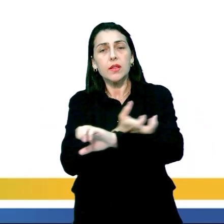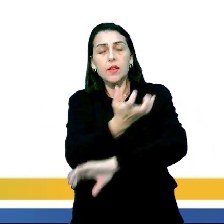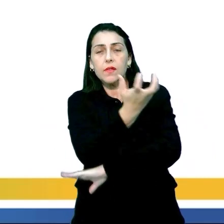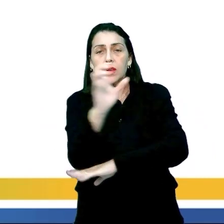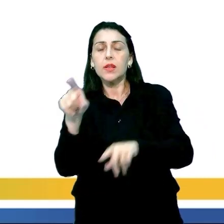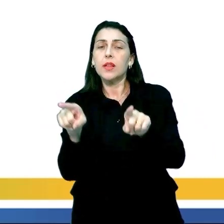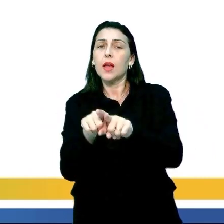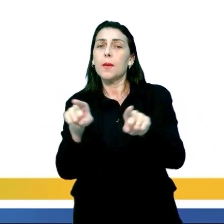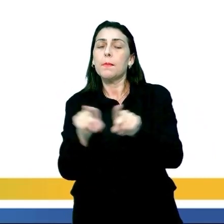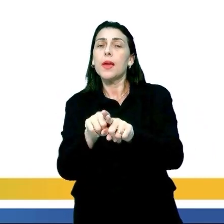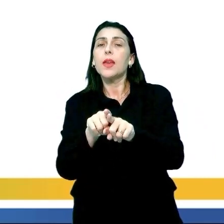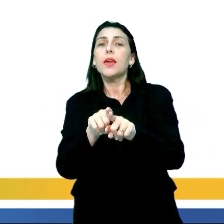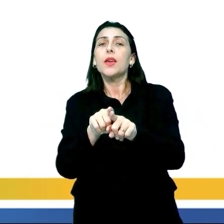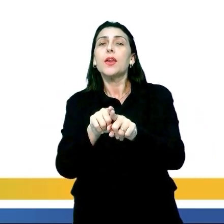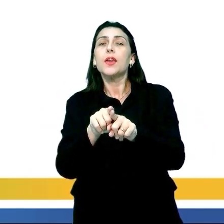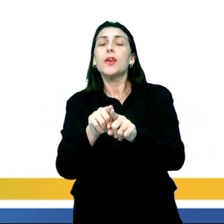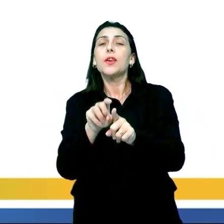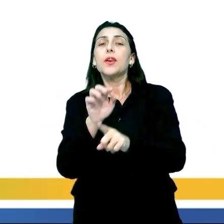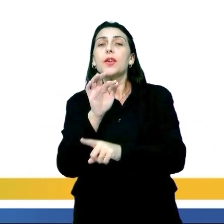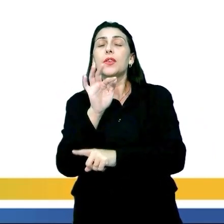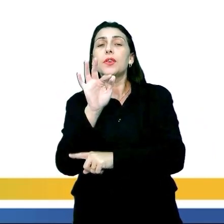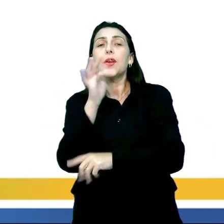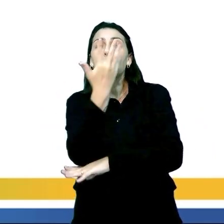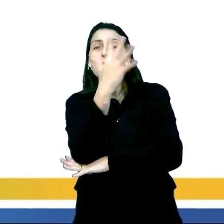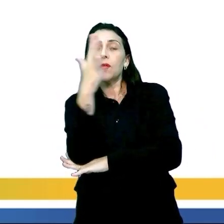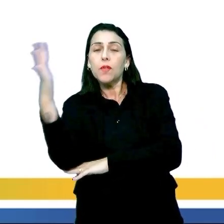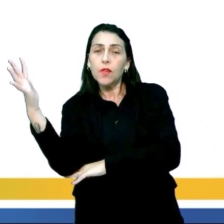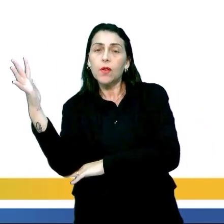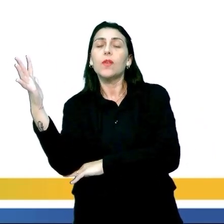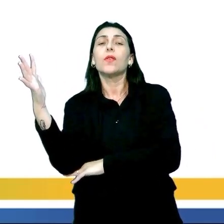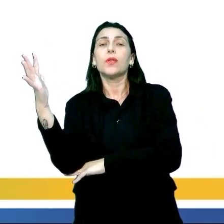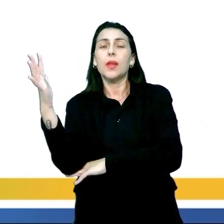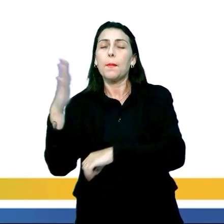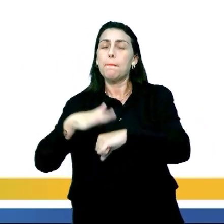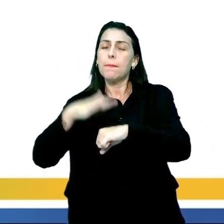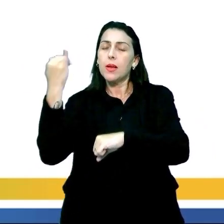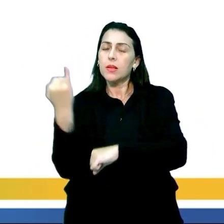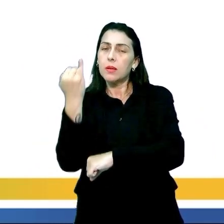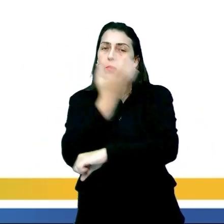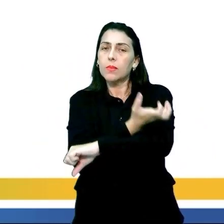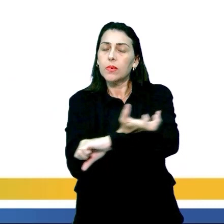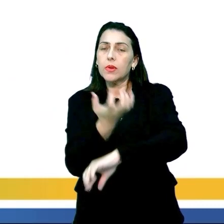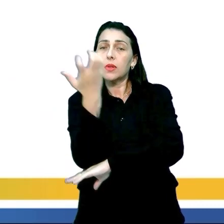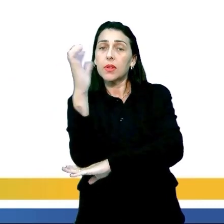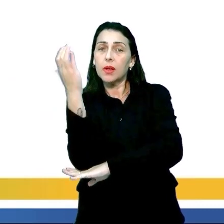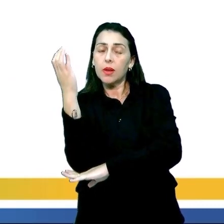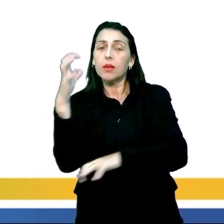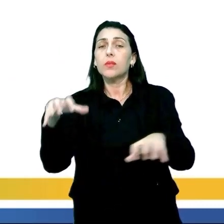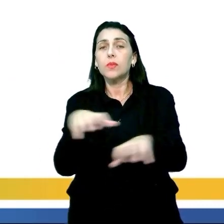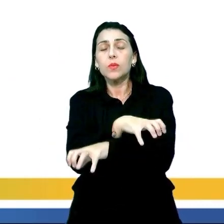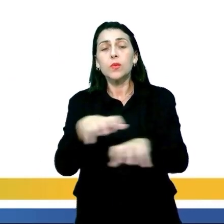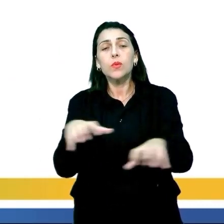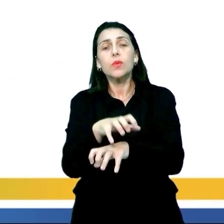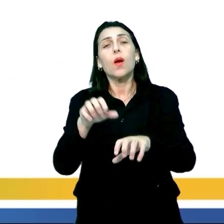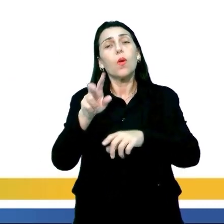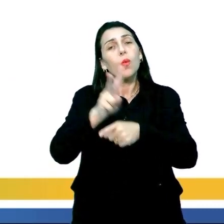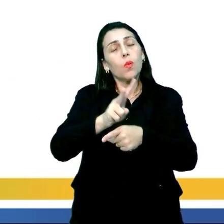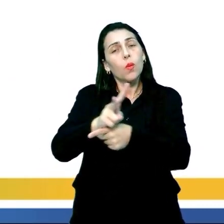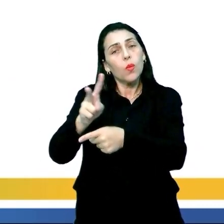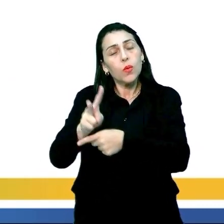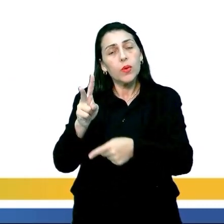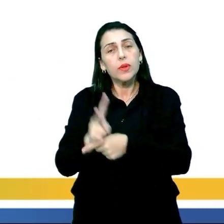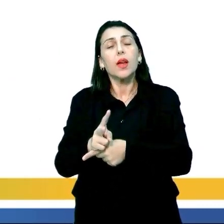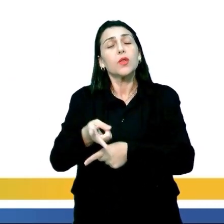vegetação e também de fauna. Como a vegetação é um dos componentes mais importantes da biota, seu estado de conservação